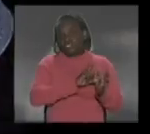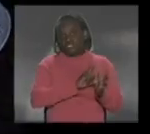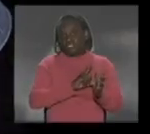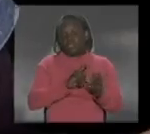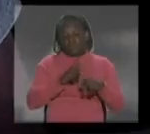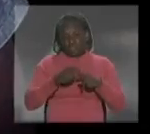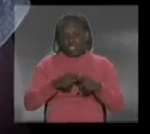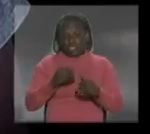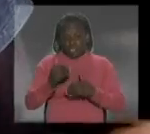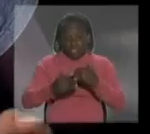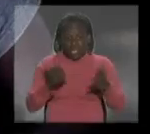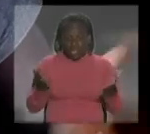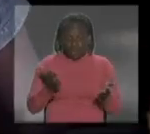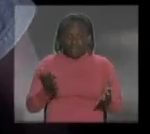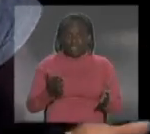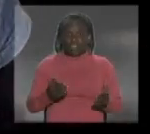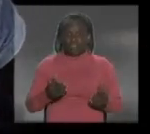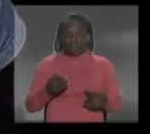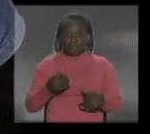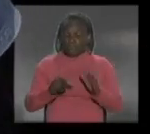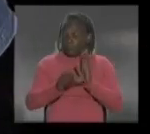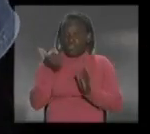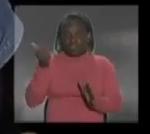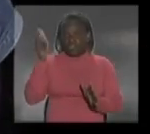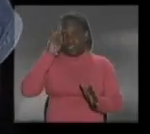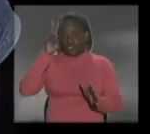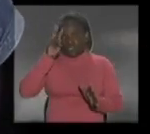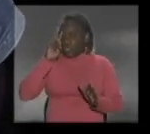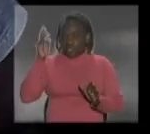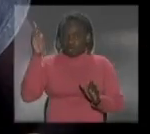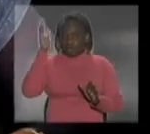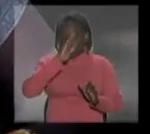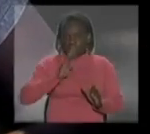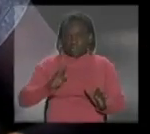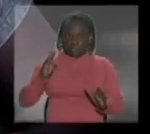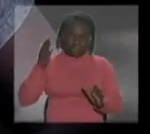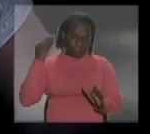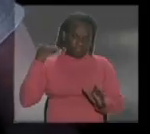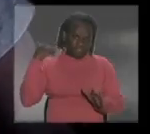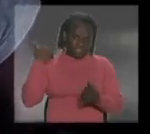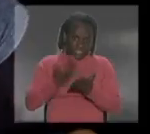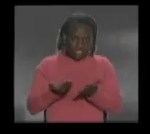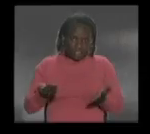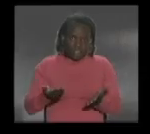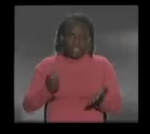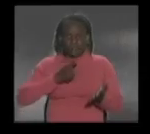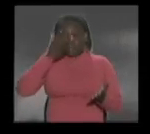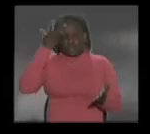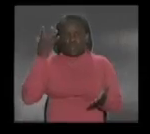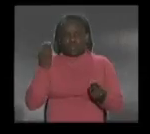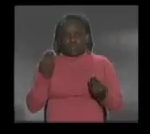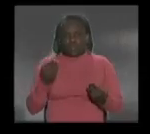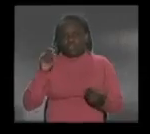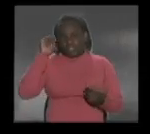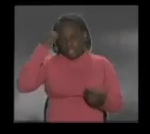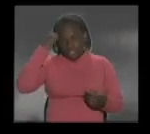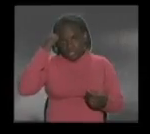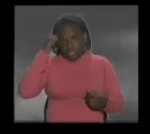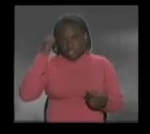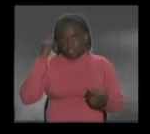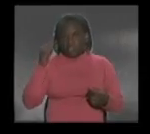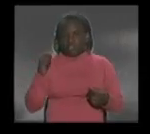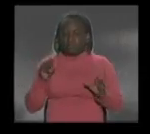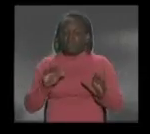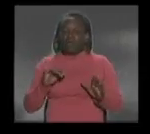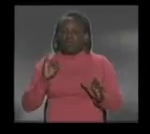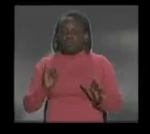resultado desse processo. É um momento que é pela primeira vez na história, você tem tantas pessoas negras. Mas